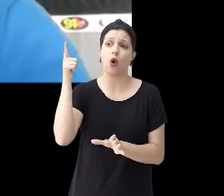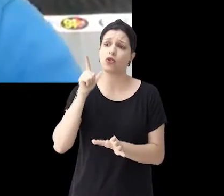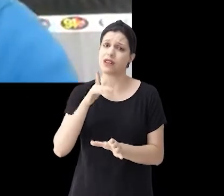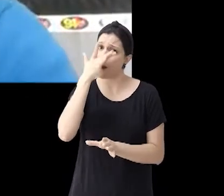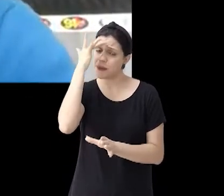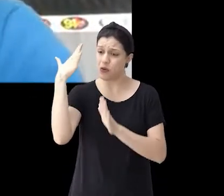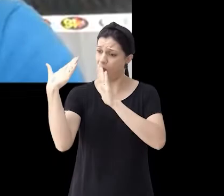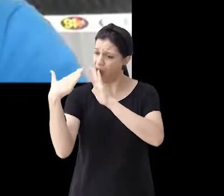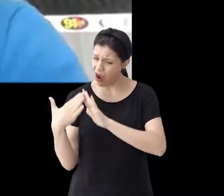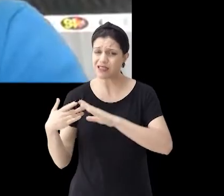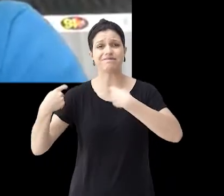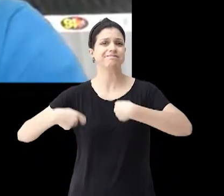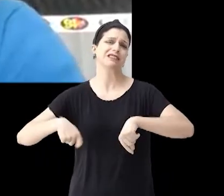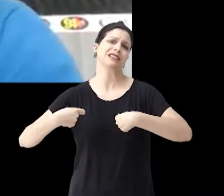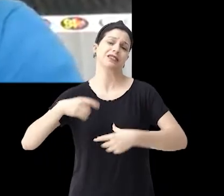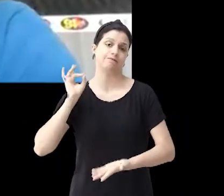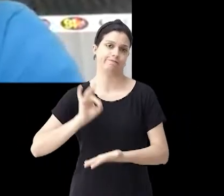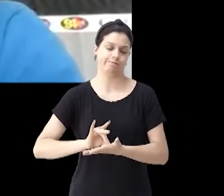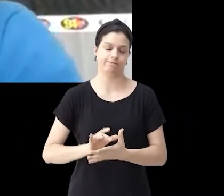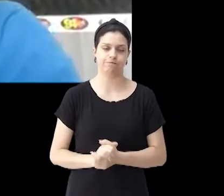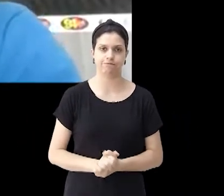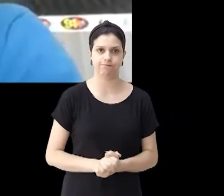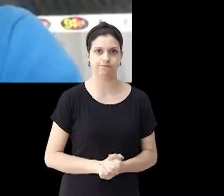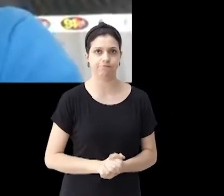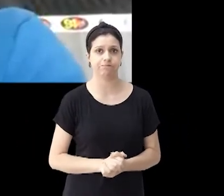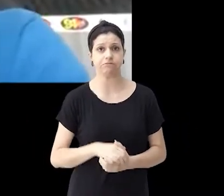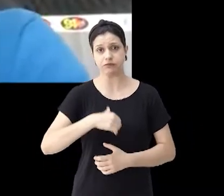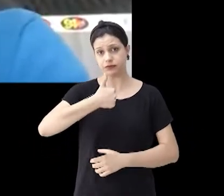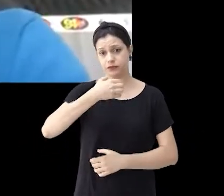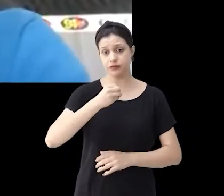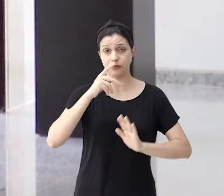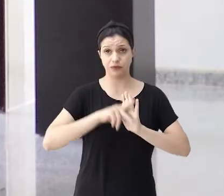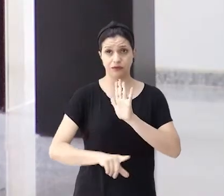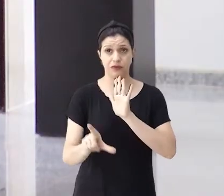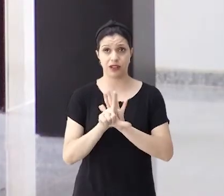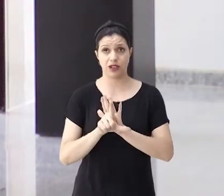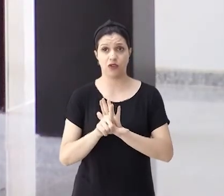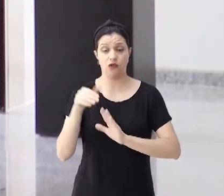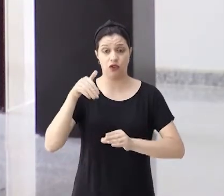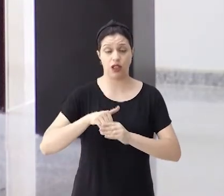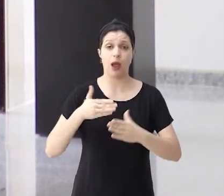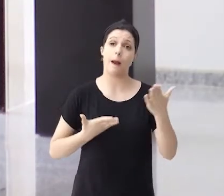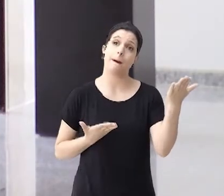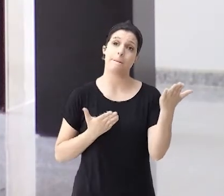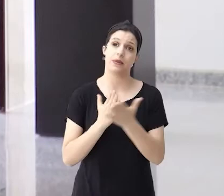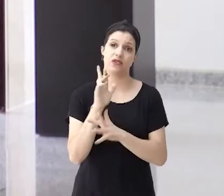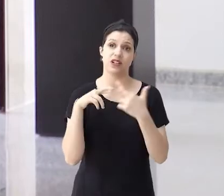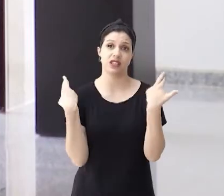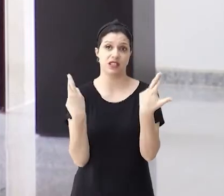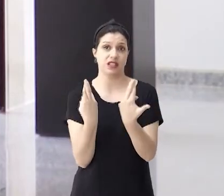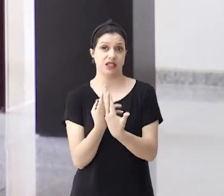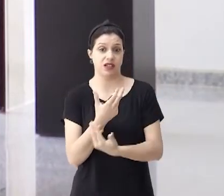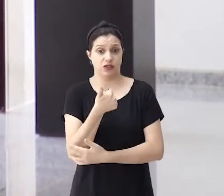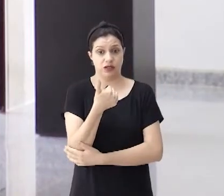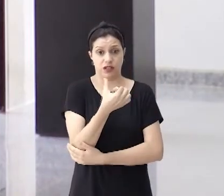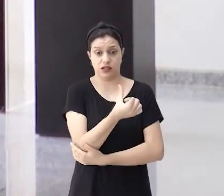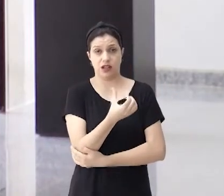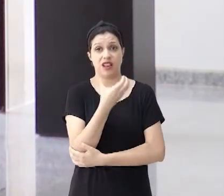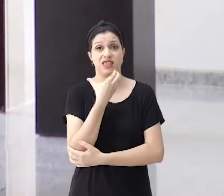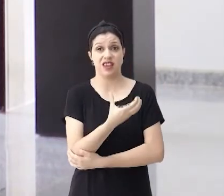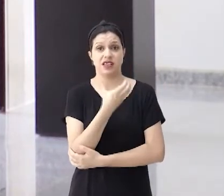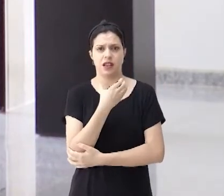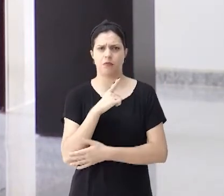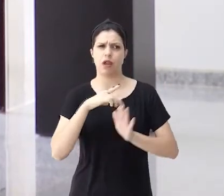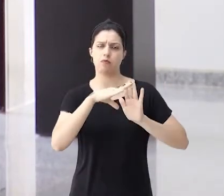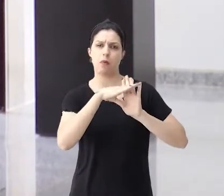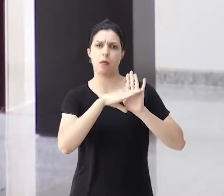que realmente essas habitações cheguem às famílias que realmente precisam. 10 projetos de lei foram votados e aprovados pelos